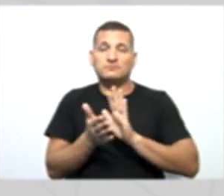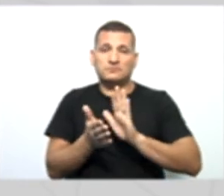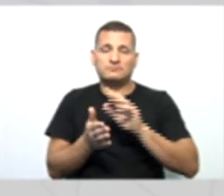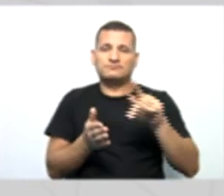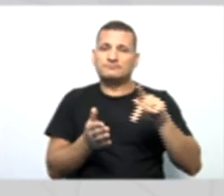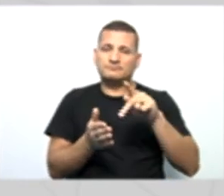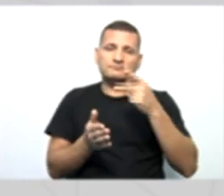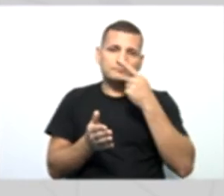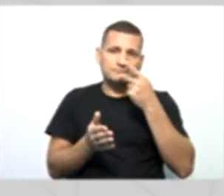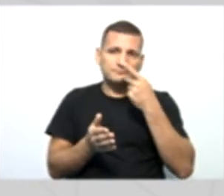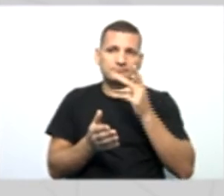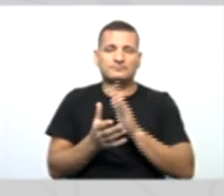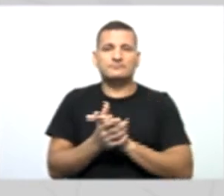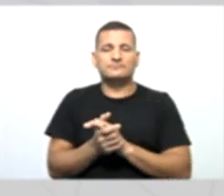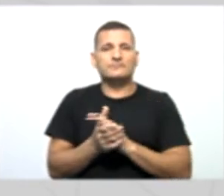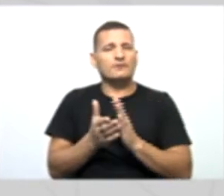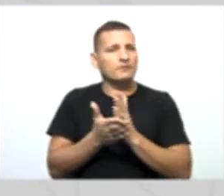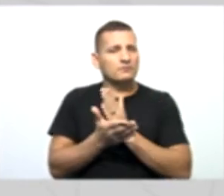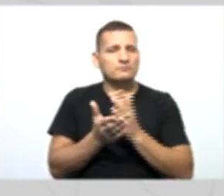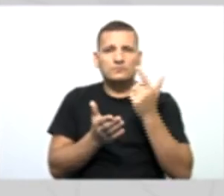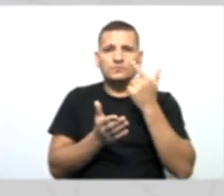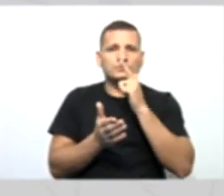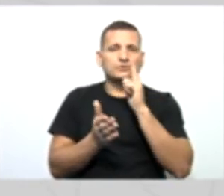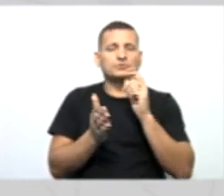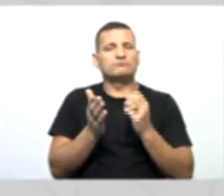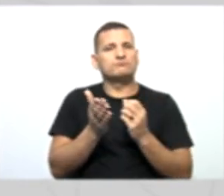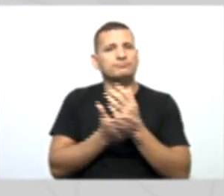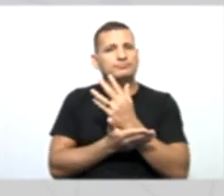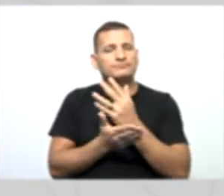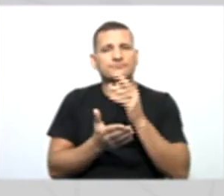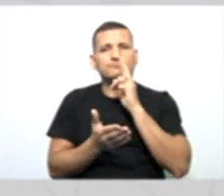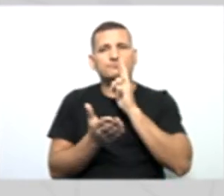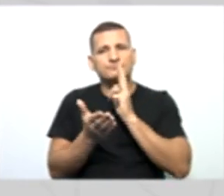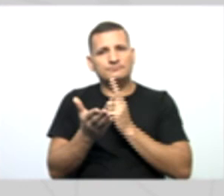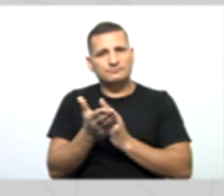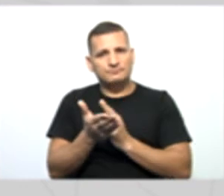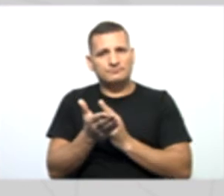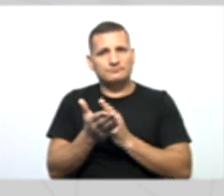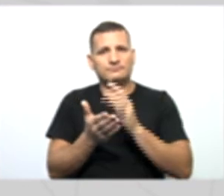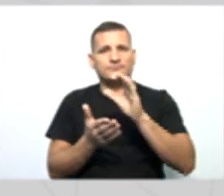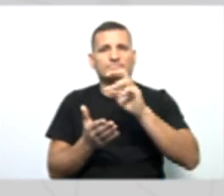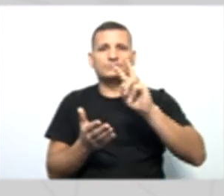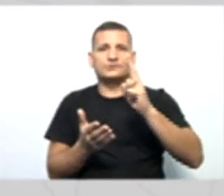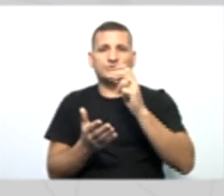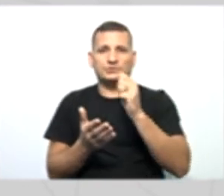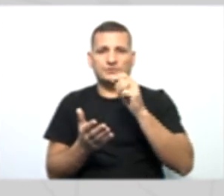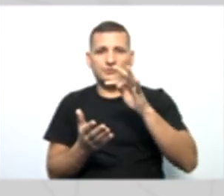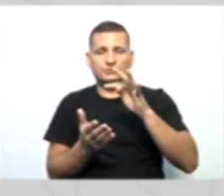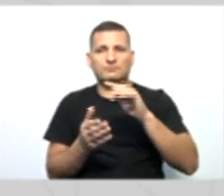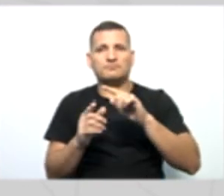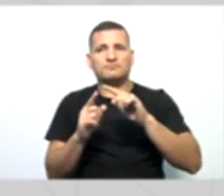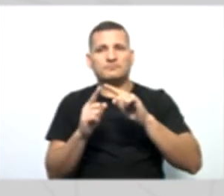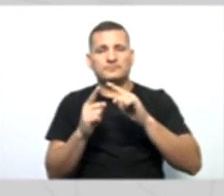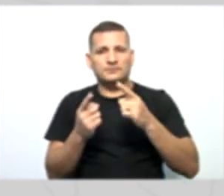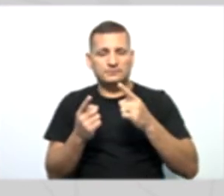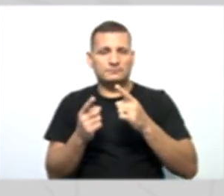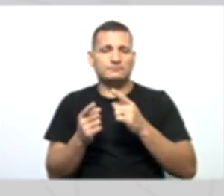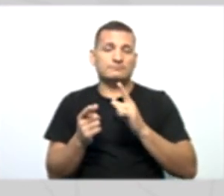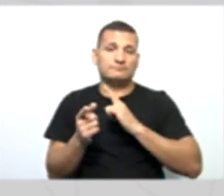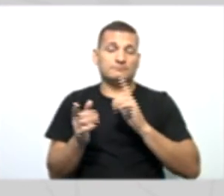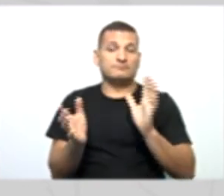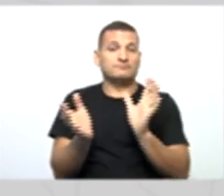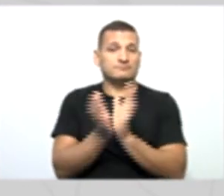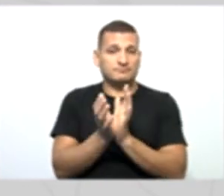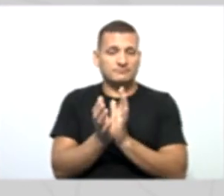que não conseguiram enviar as respostas por aqui pelo chat ou pelo chat Zap, mas que tem turmas